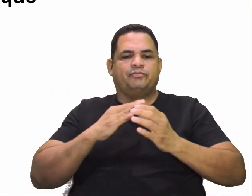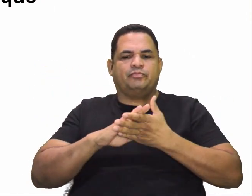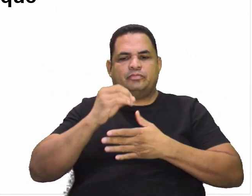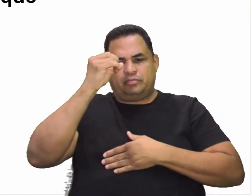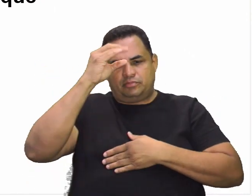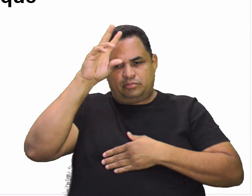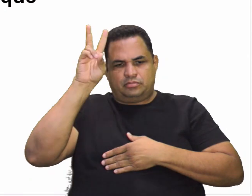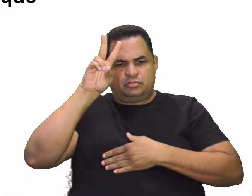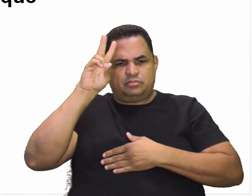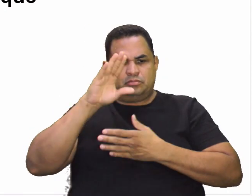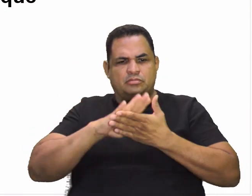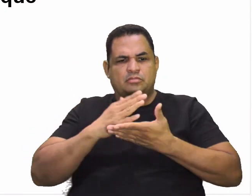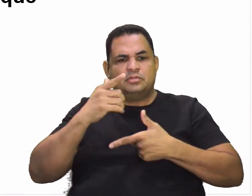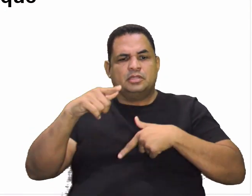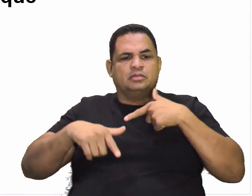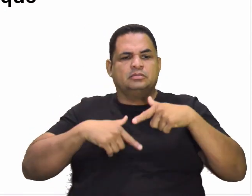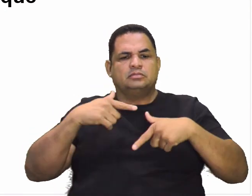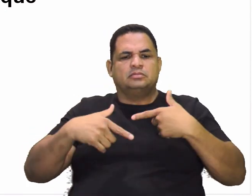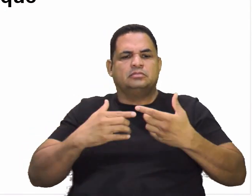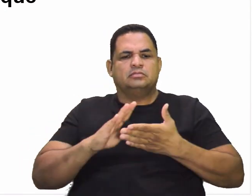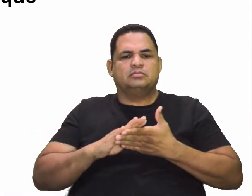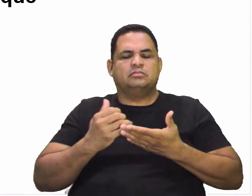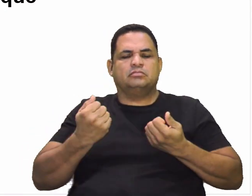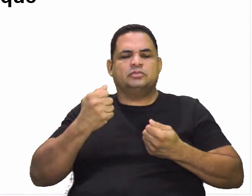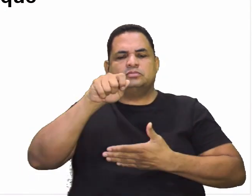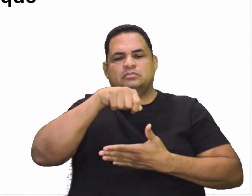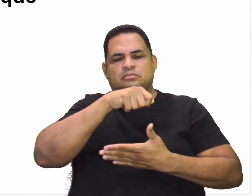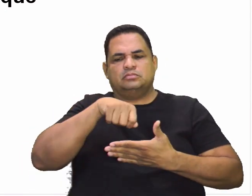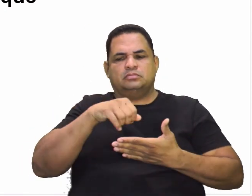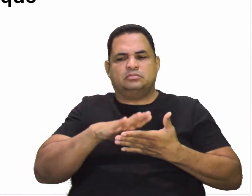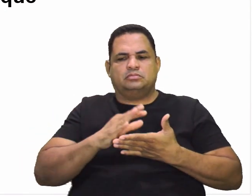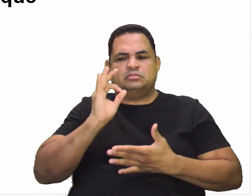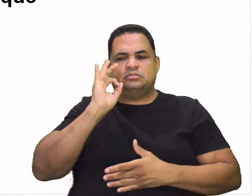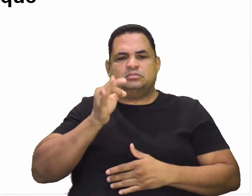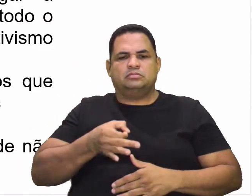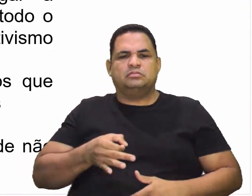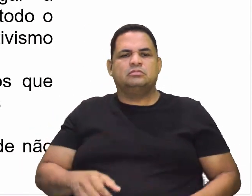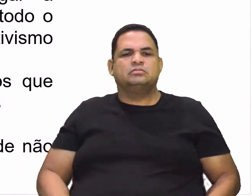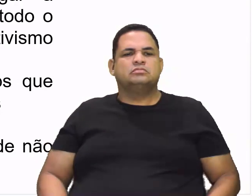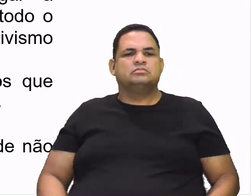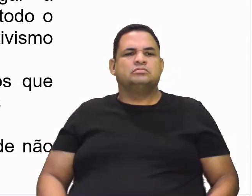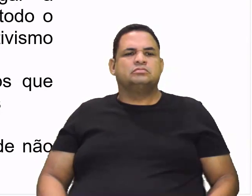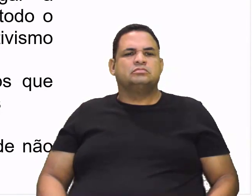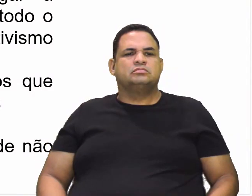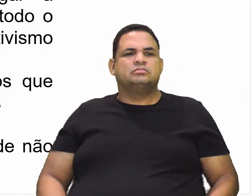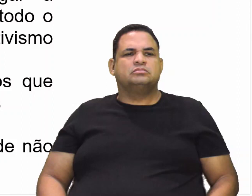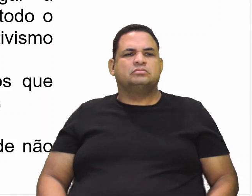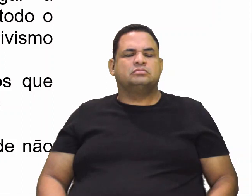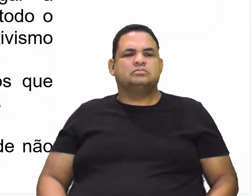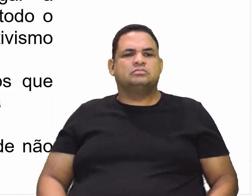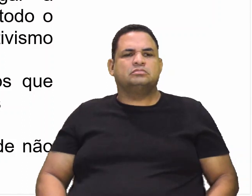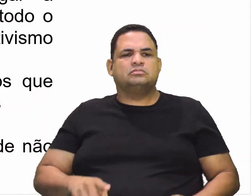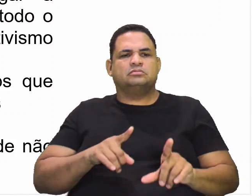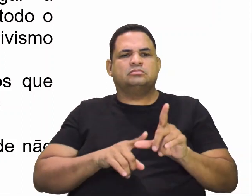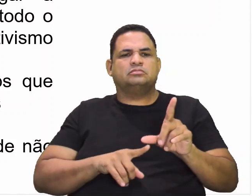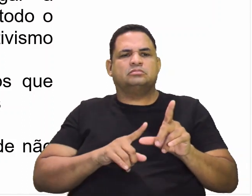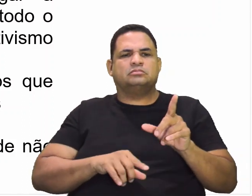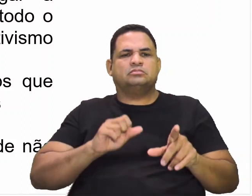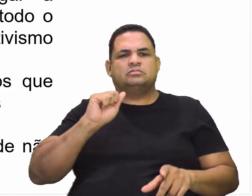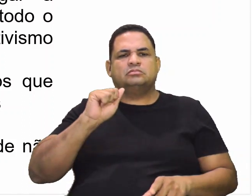características do conhecimento histórico que assim produziam. Podemos assinalar corretamente. Letra